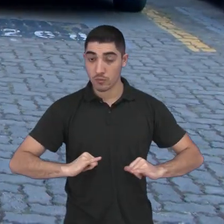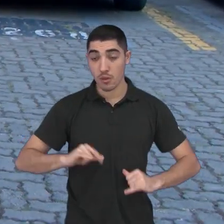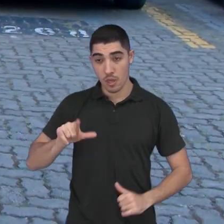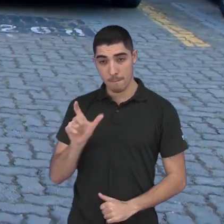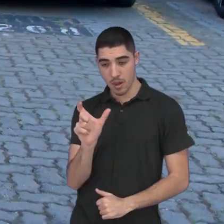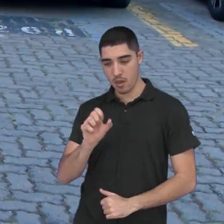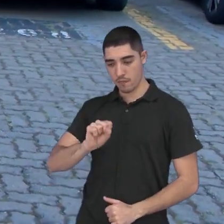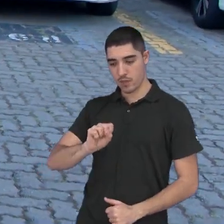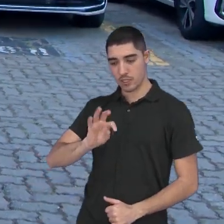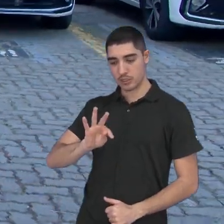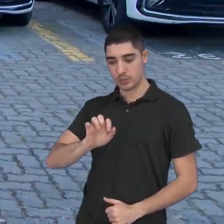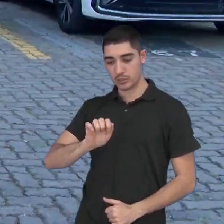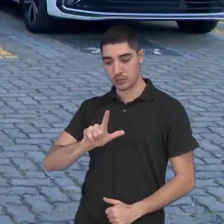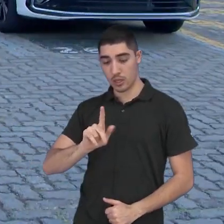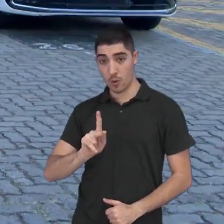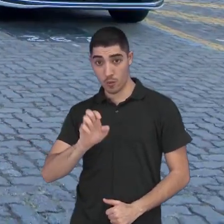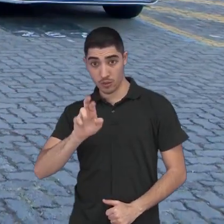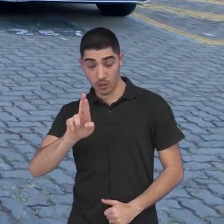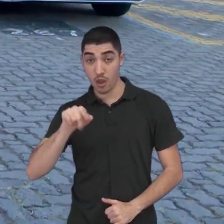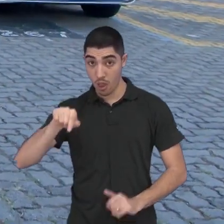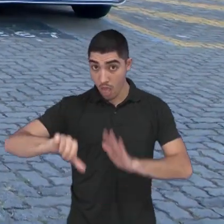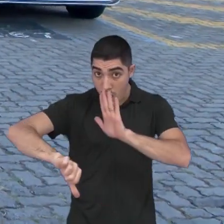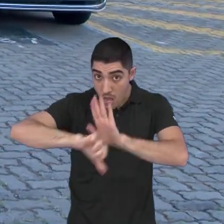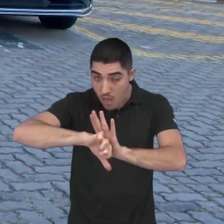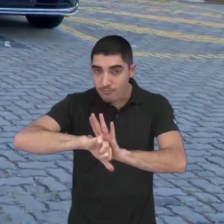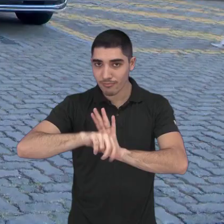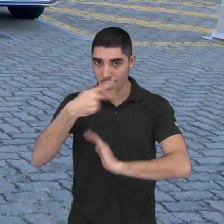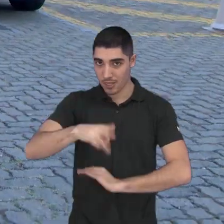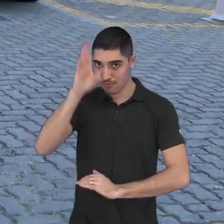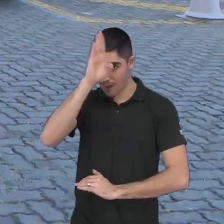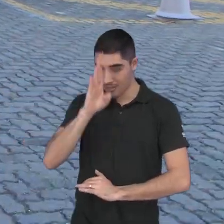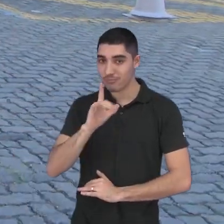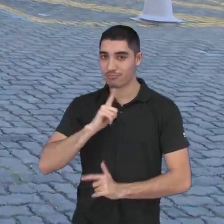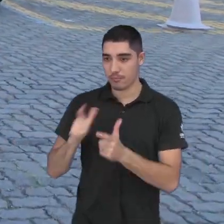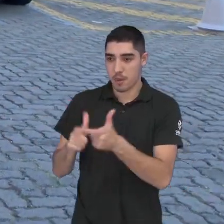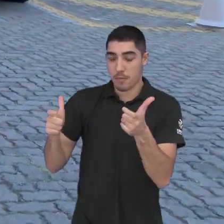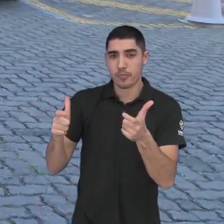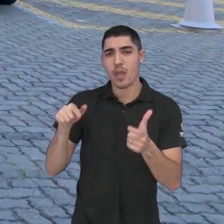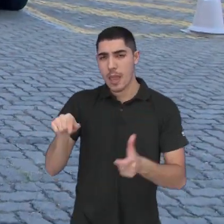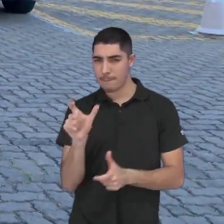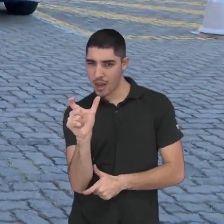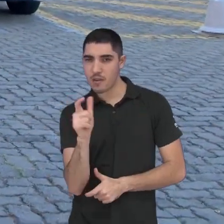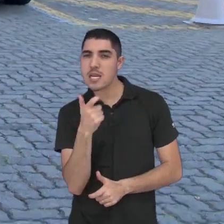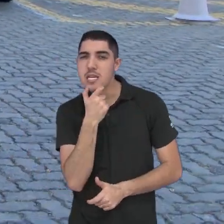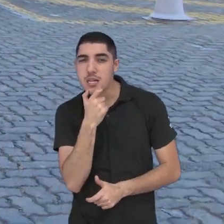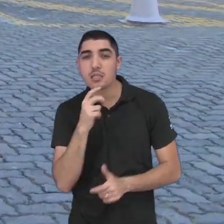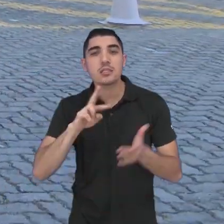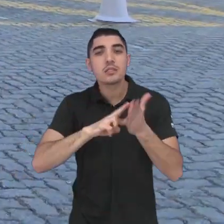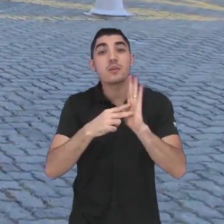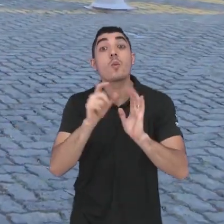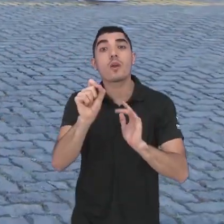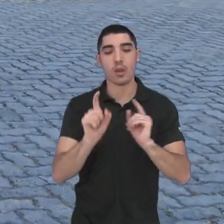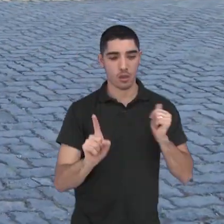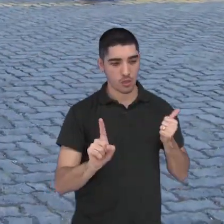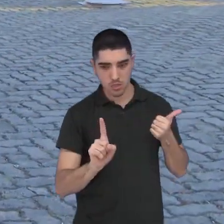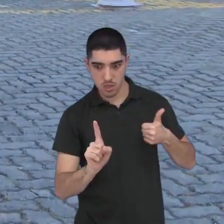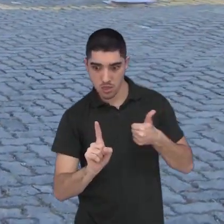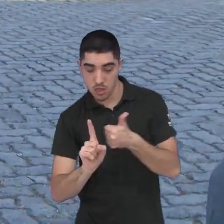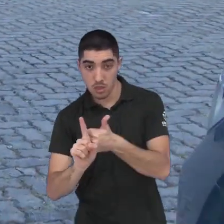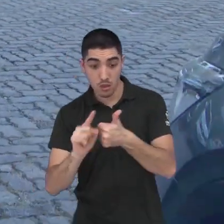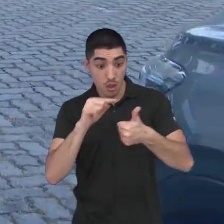nome stalking um crime que tem crescido no Brasil a palavra Stalker vem do inglês e significa perseguidor e se